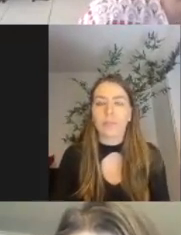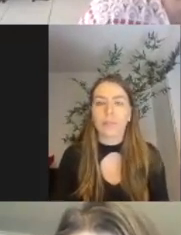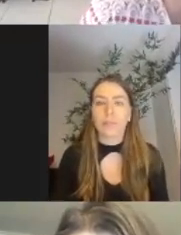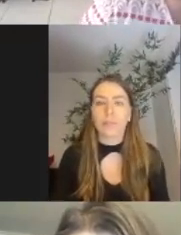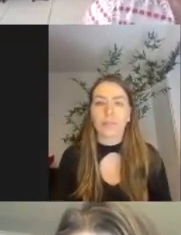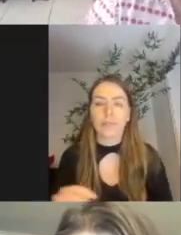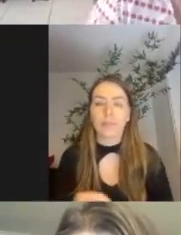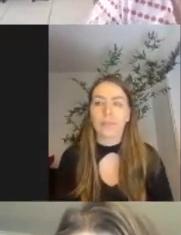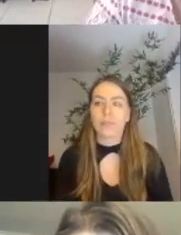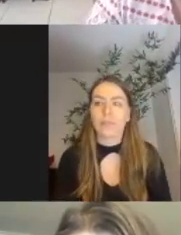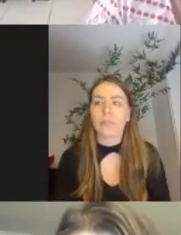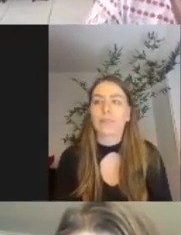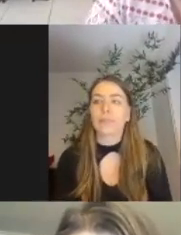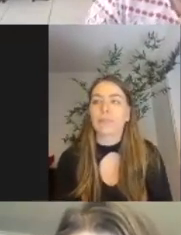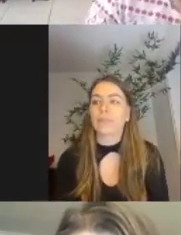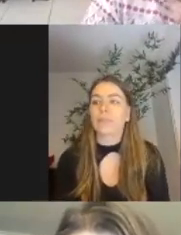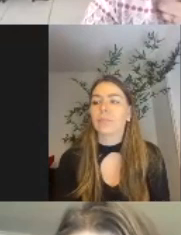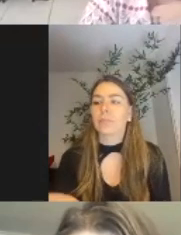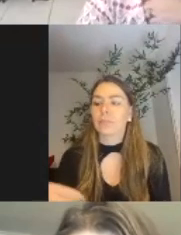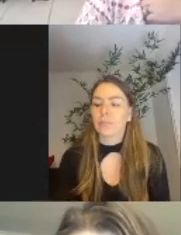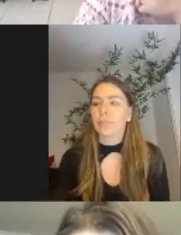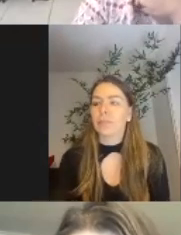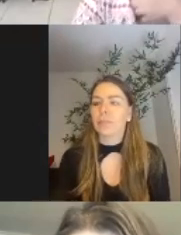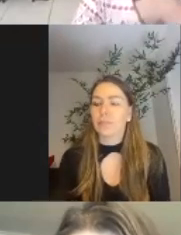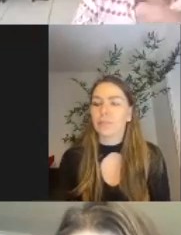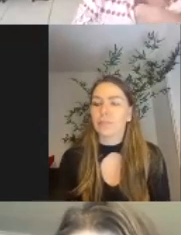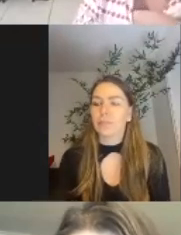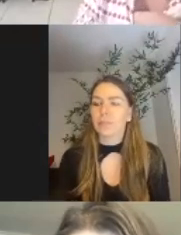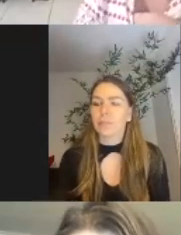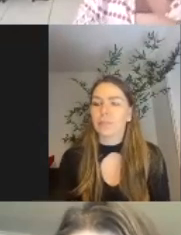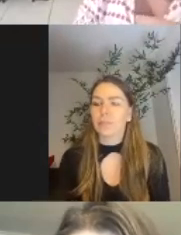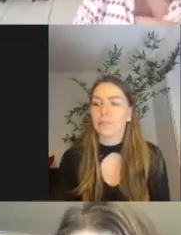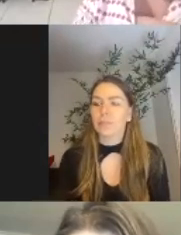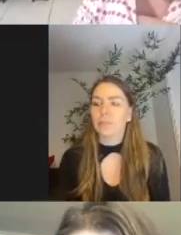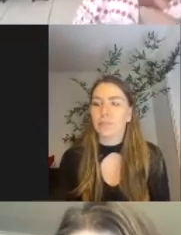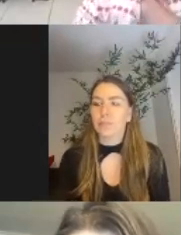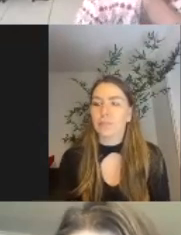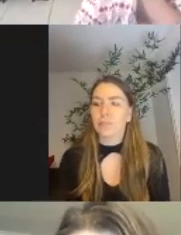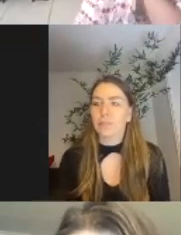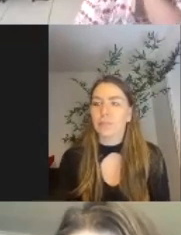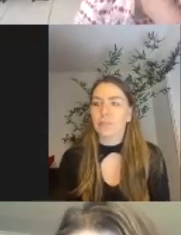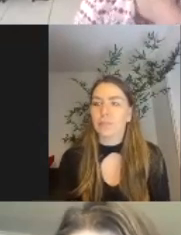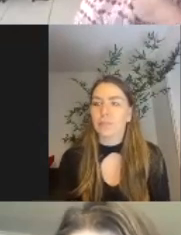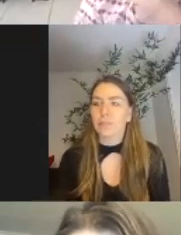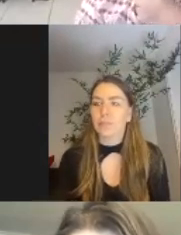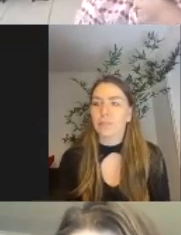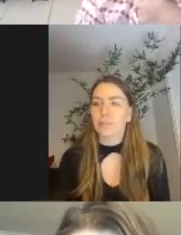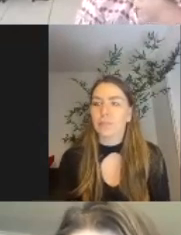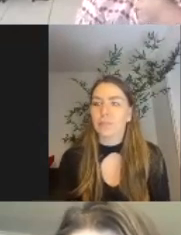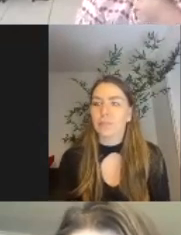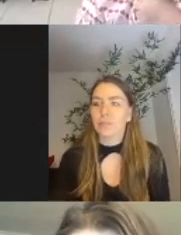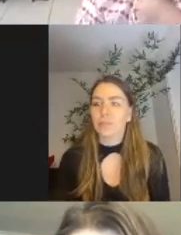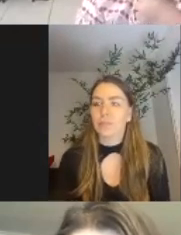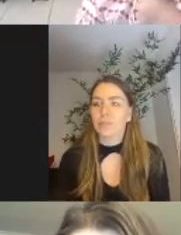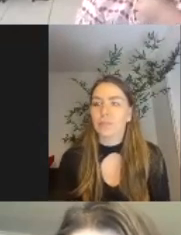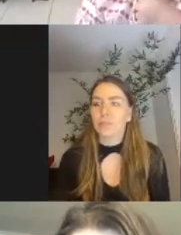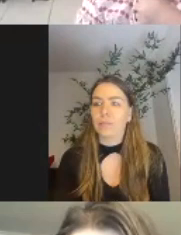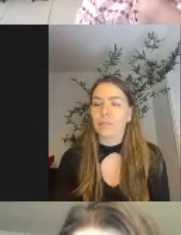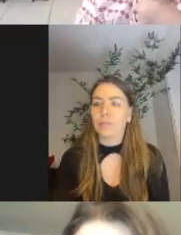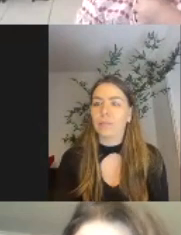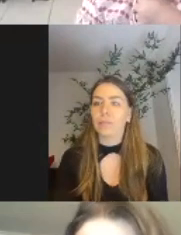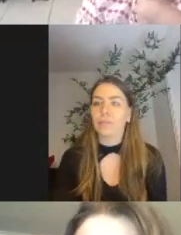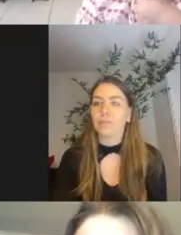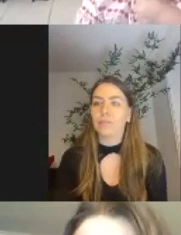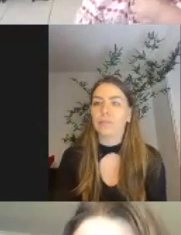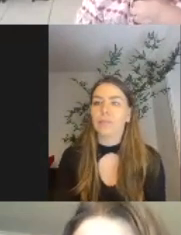até 50 gramas de carbo dia. Então, quem faz a dieta cetogênica, que é uma dieta que realmente tem menos de